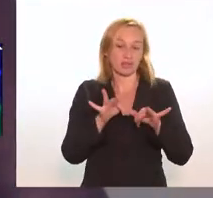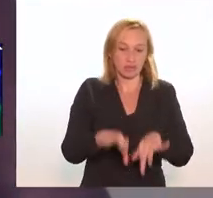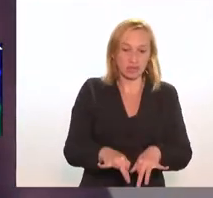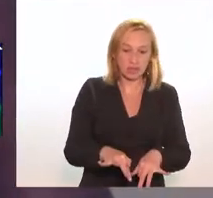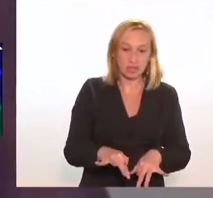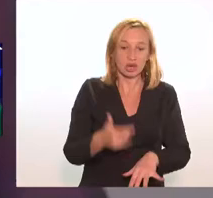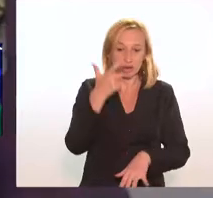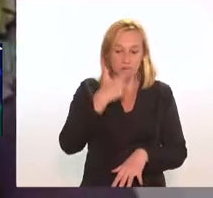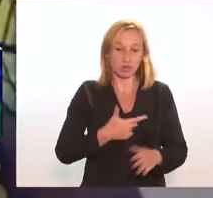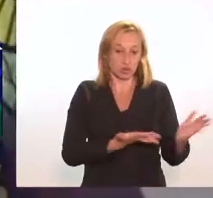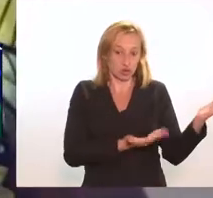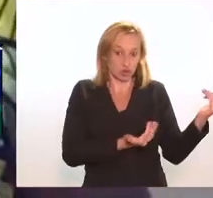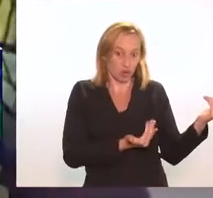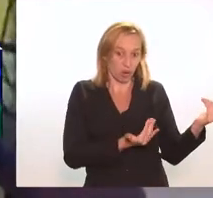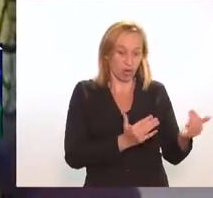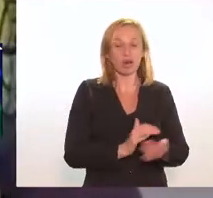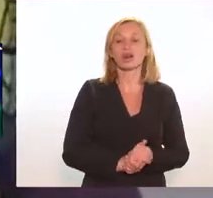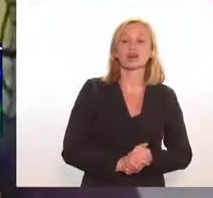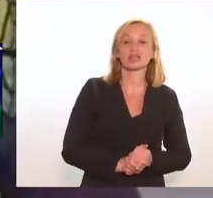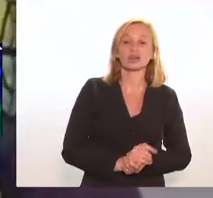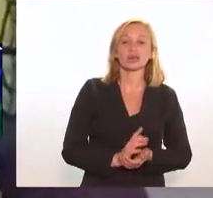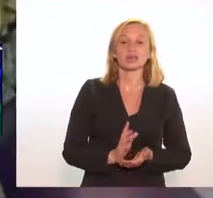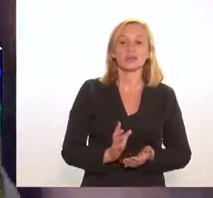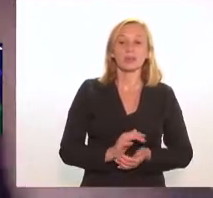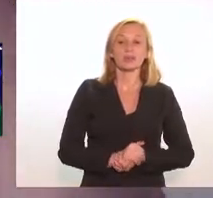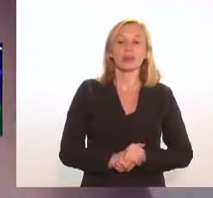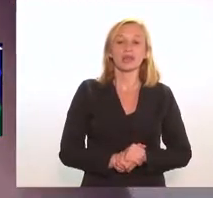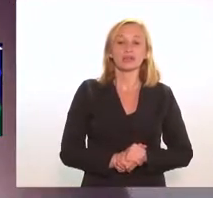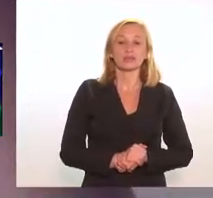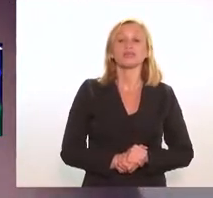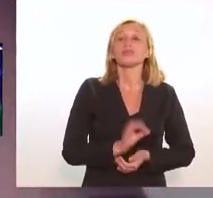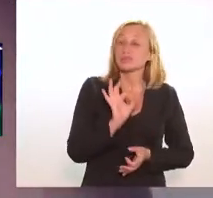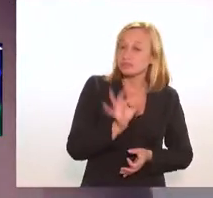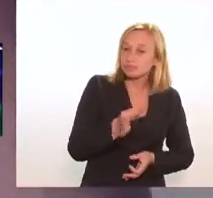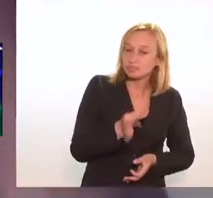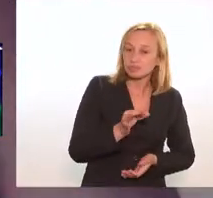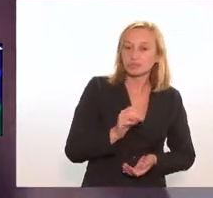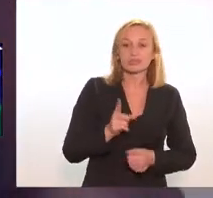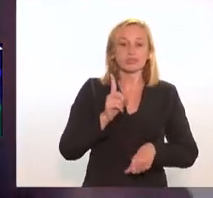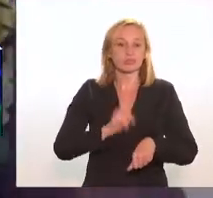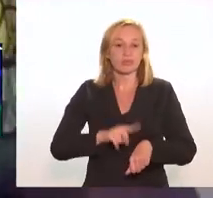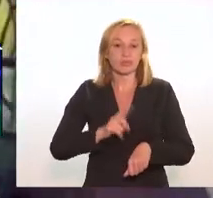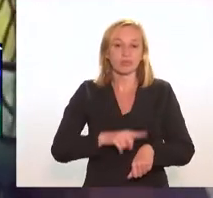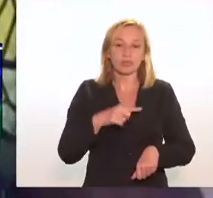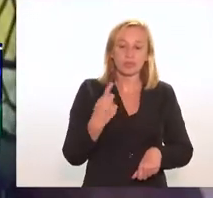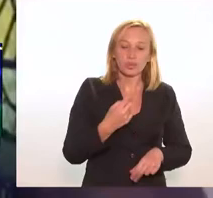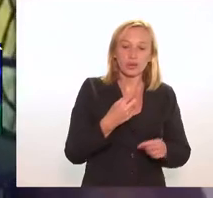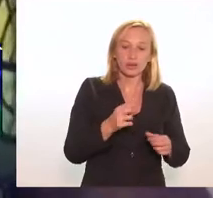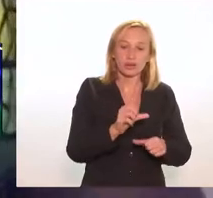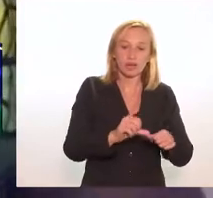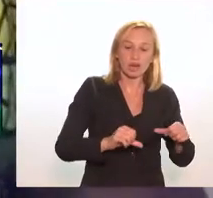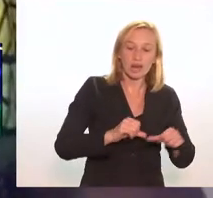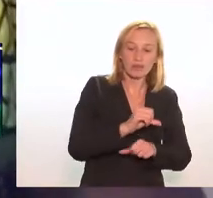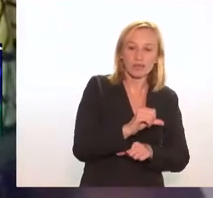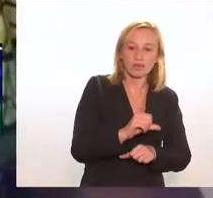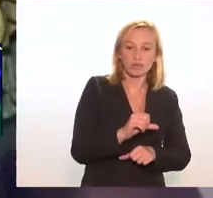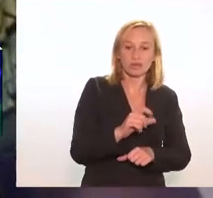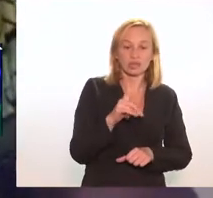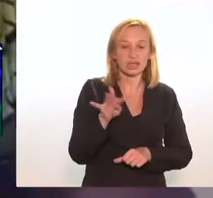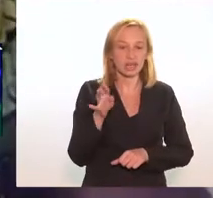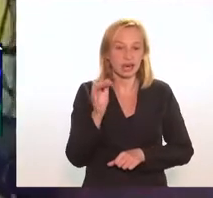sou a jovenzinha que acabou agora o ensino médio, foi justamente o momento que a gente passou pela reforma